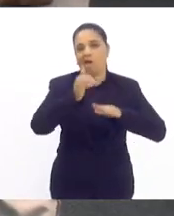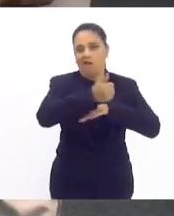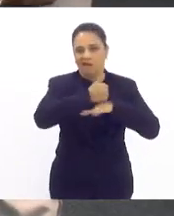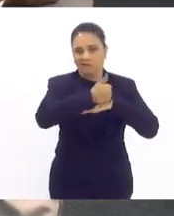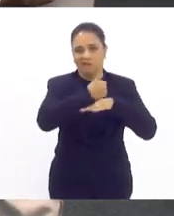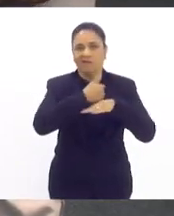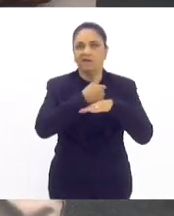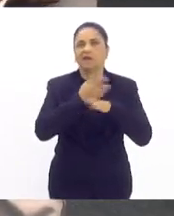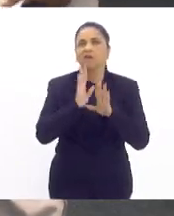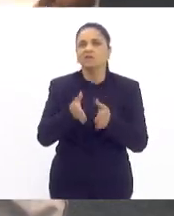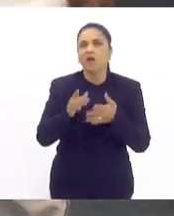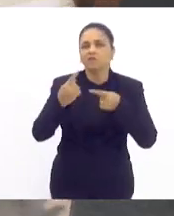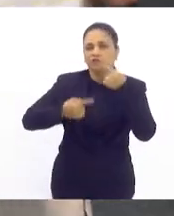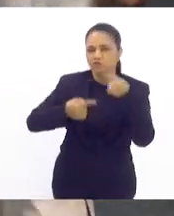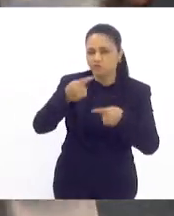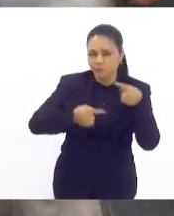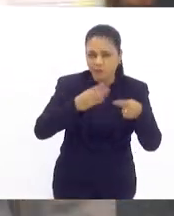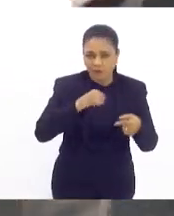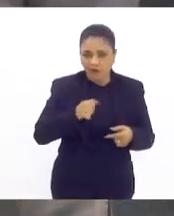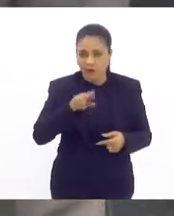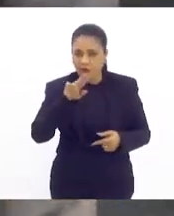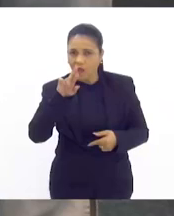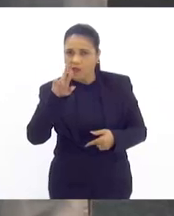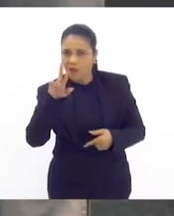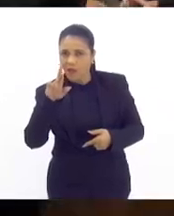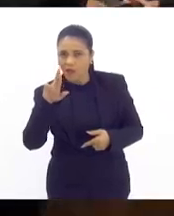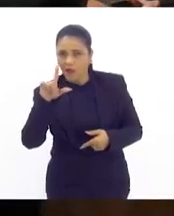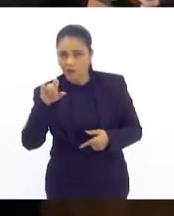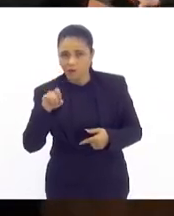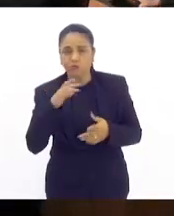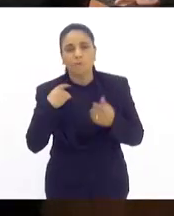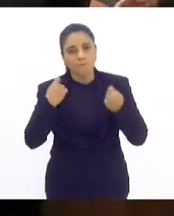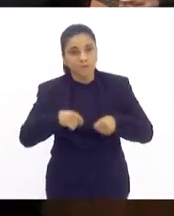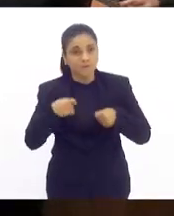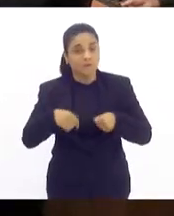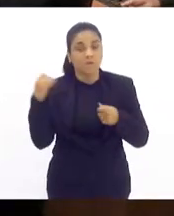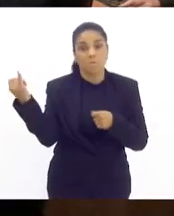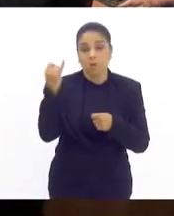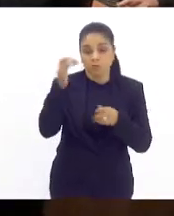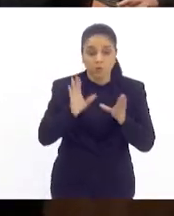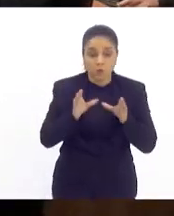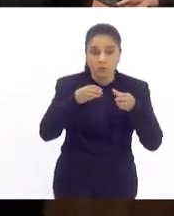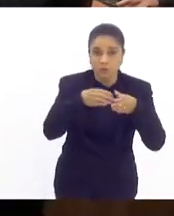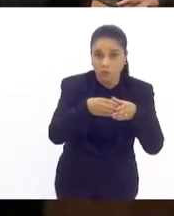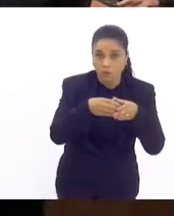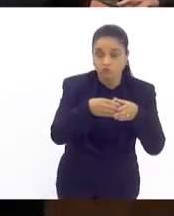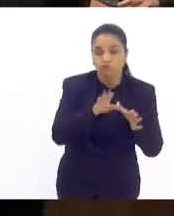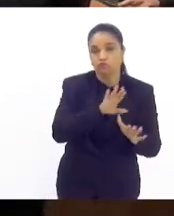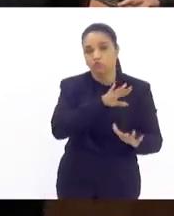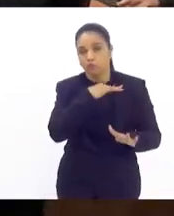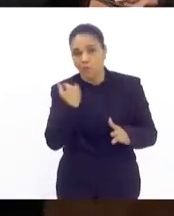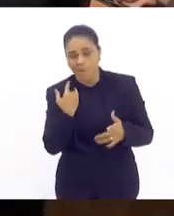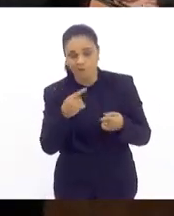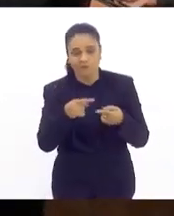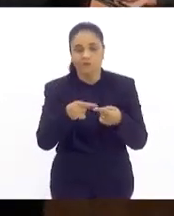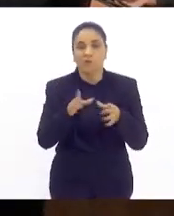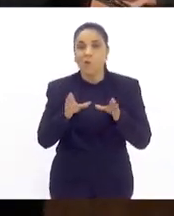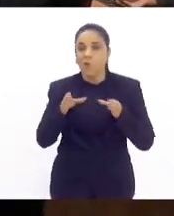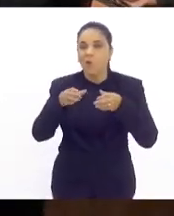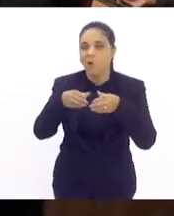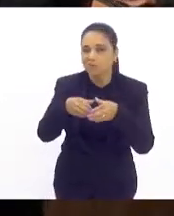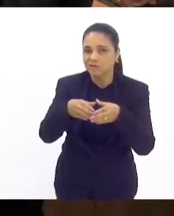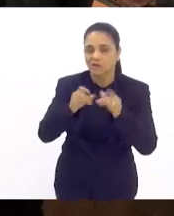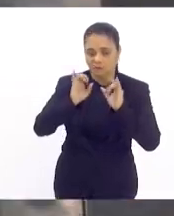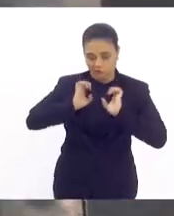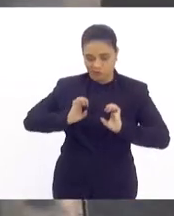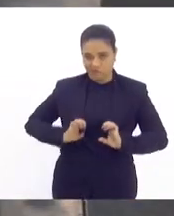minc a importância de ter comissões por exemplo de óbito comissão de ética comissões